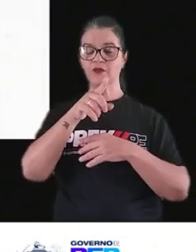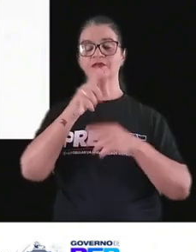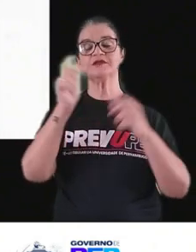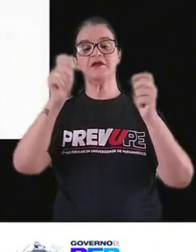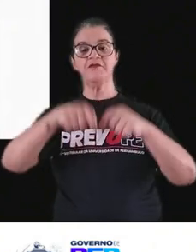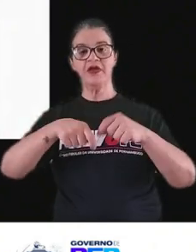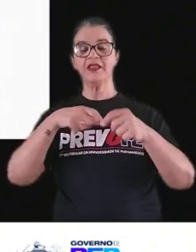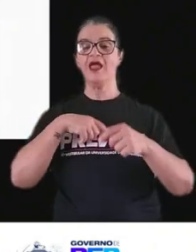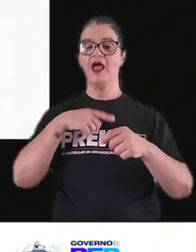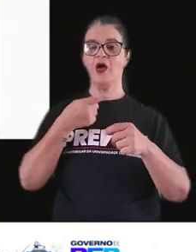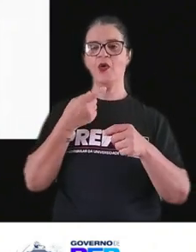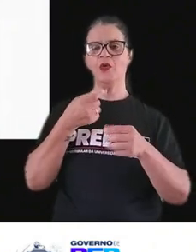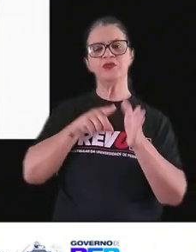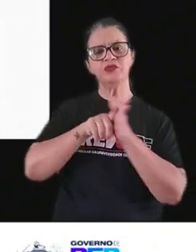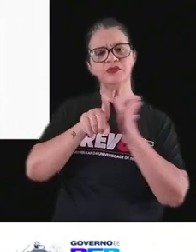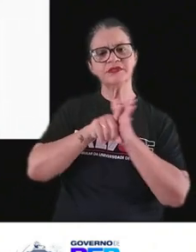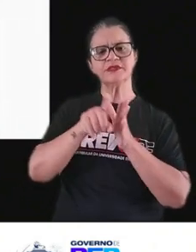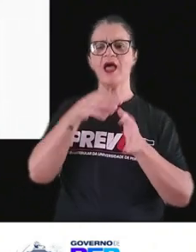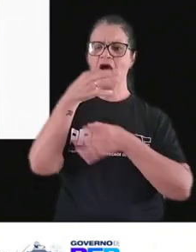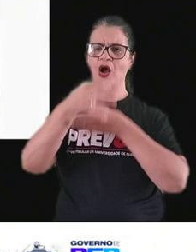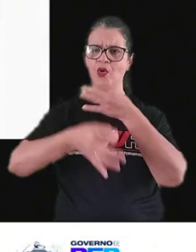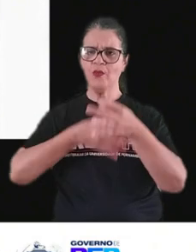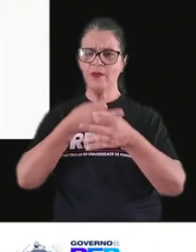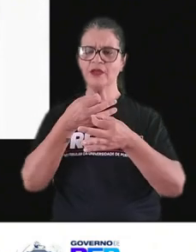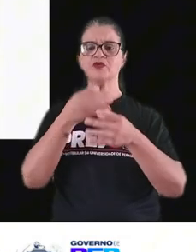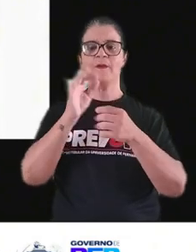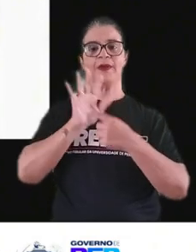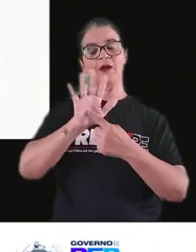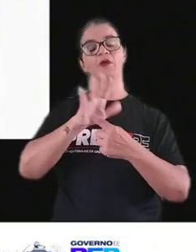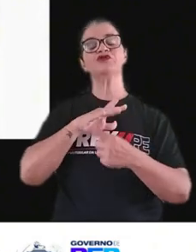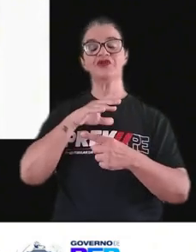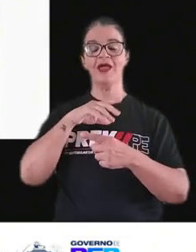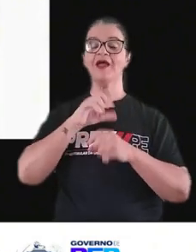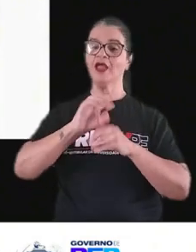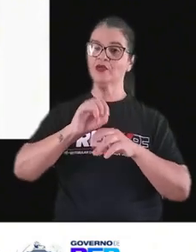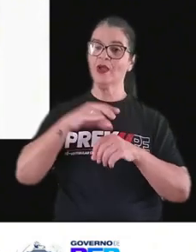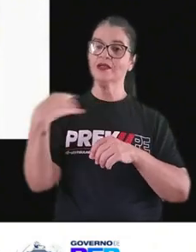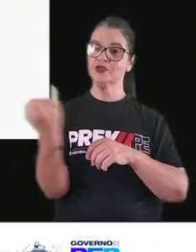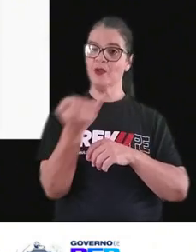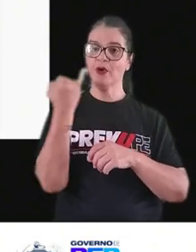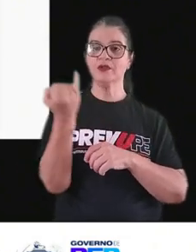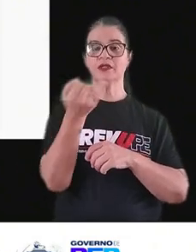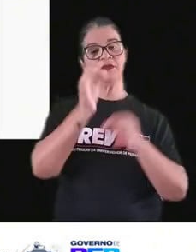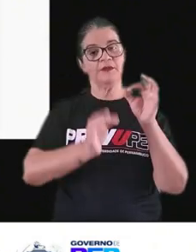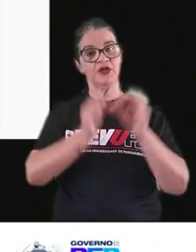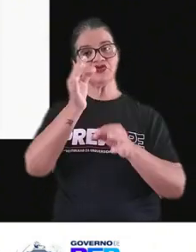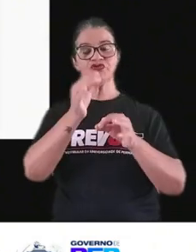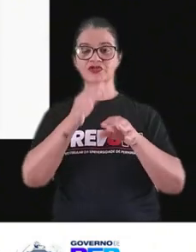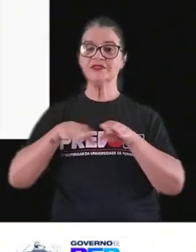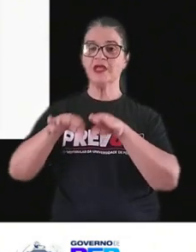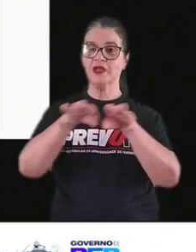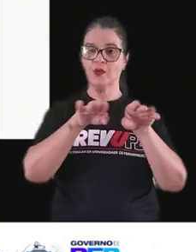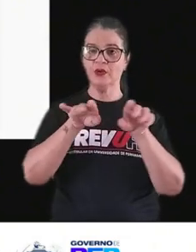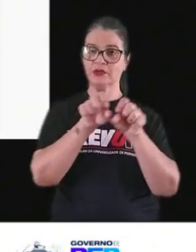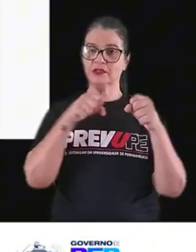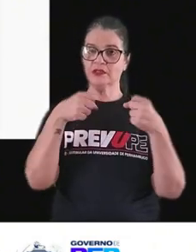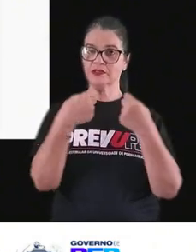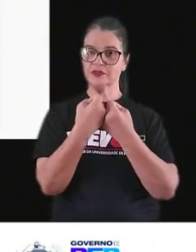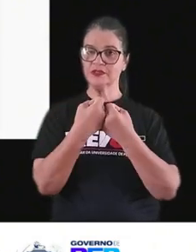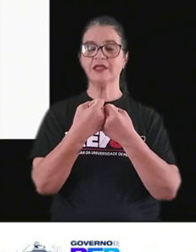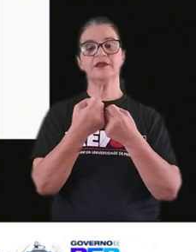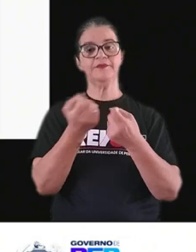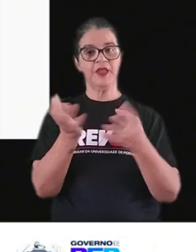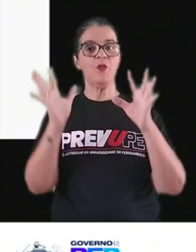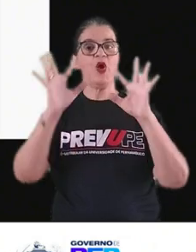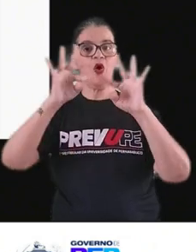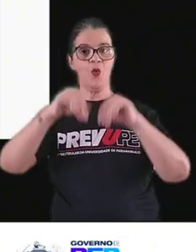você dá os argumentos para mostrar que a educação é importante para a justiça e igualdade da sociedade e uma